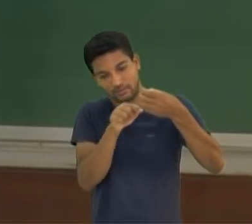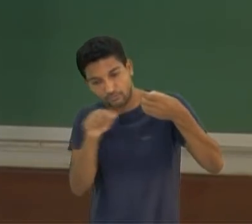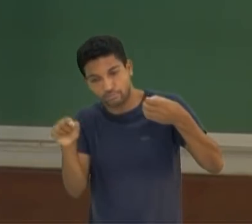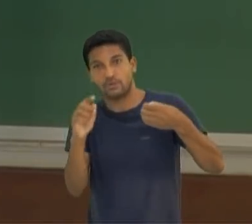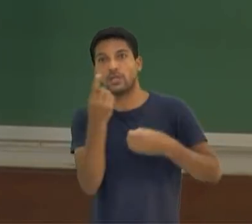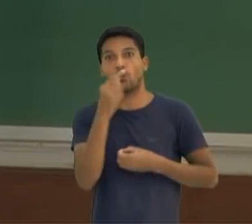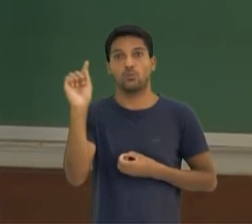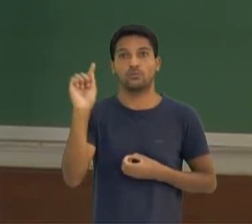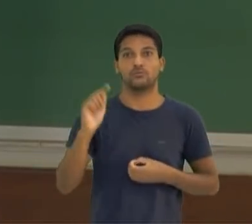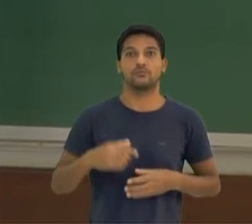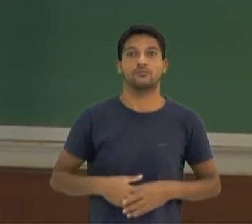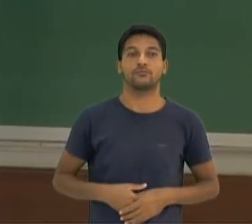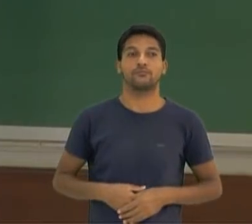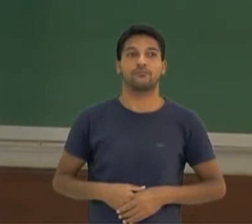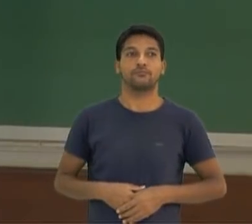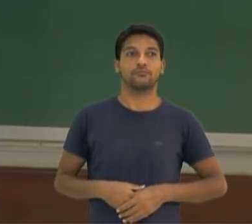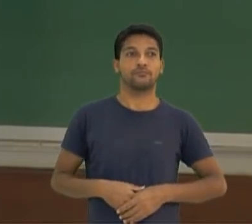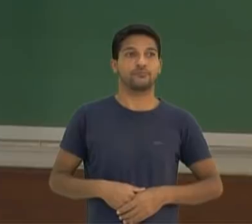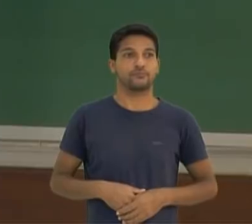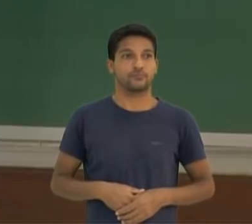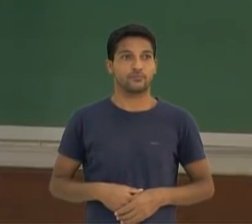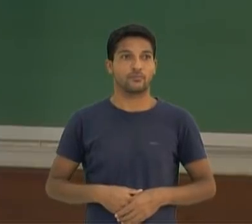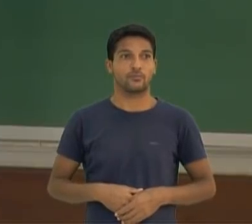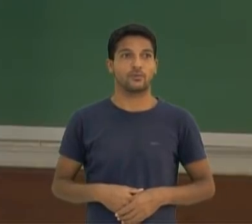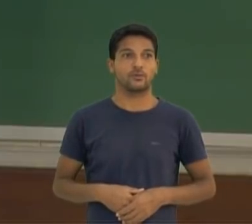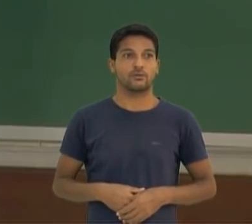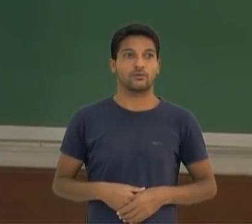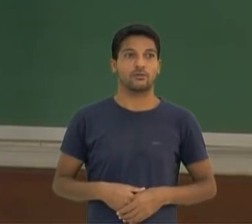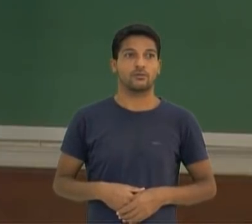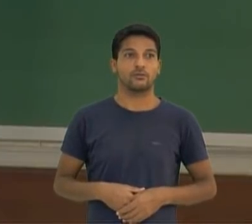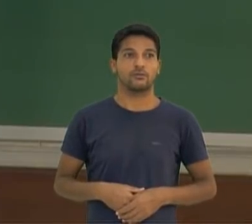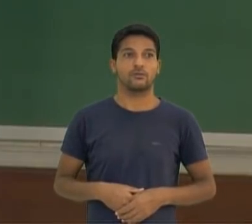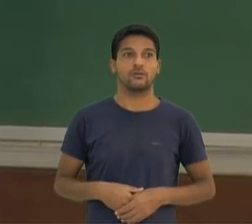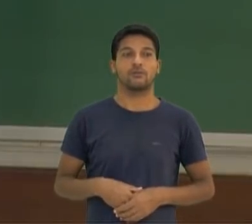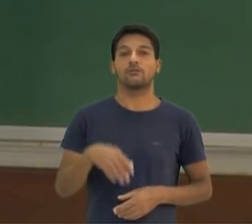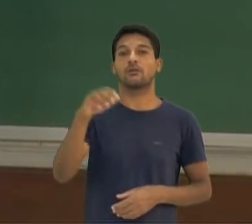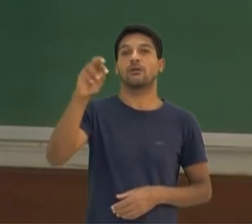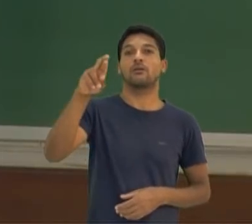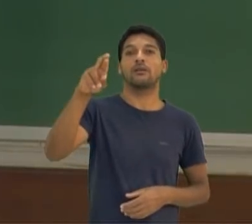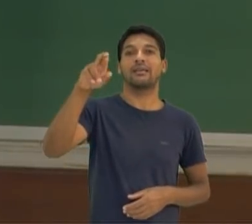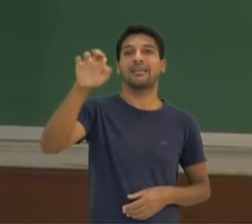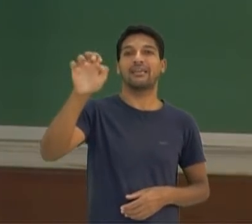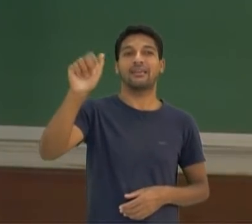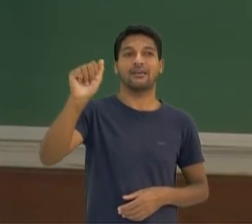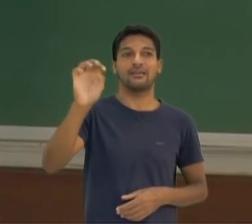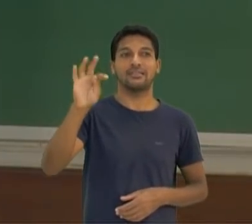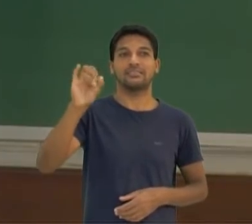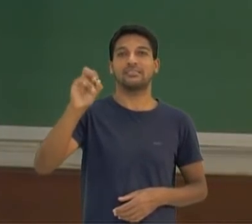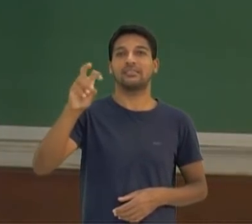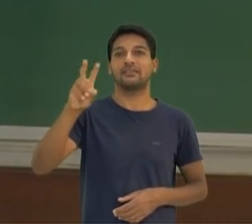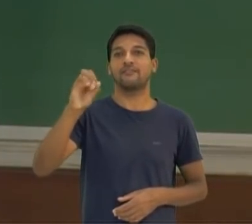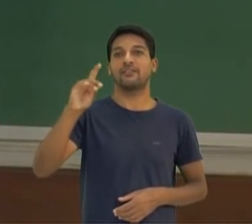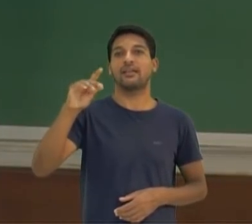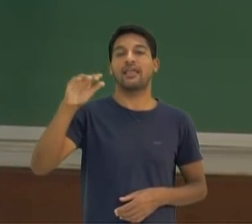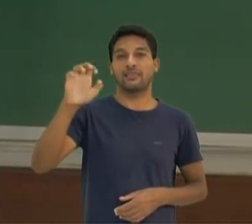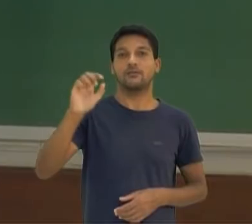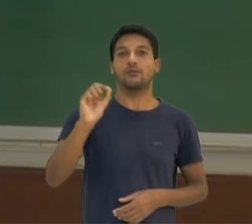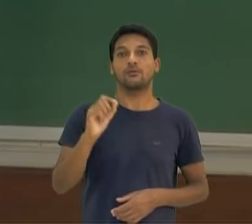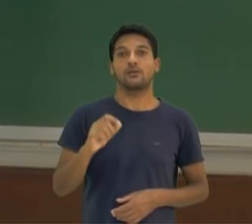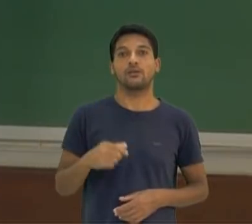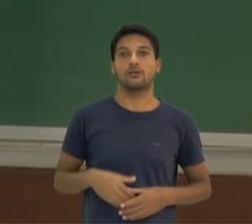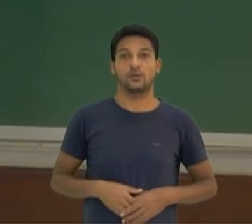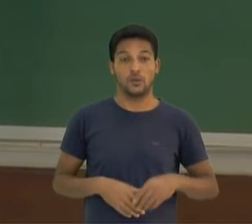a reatividade, então, obedece essa ordem decrescente, né? Ou seja, do maior para o menor.